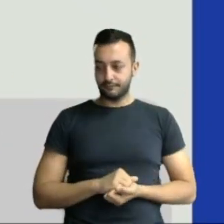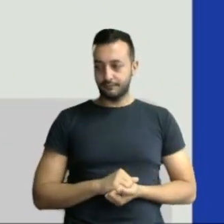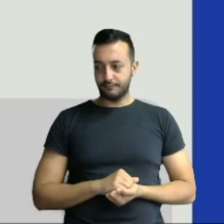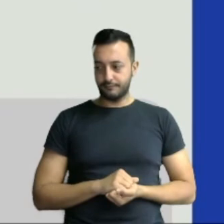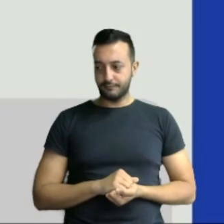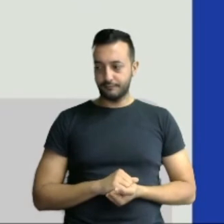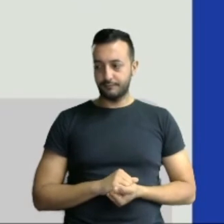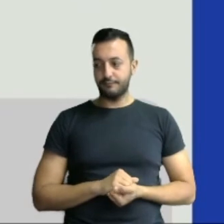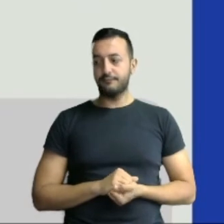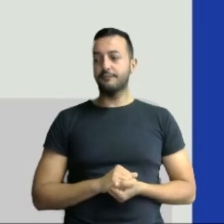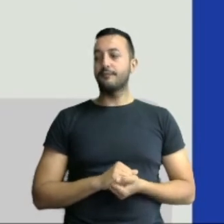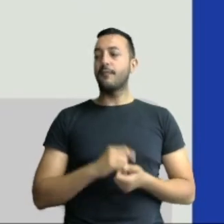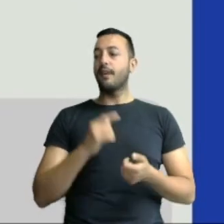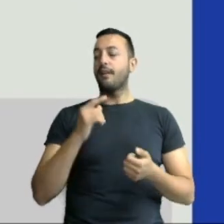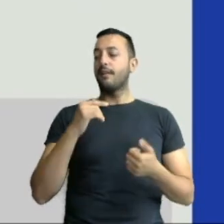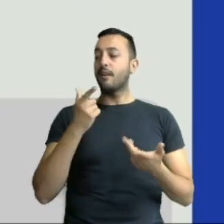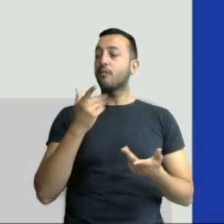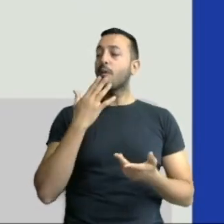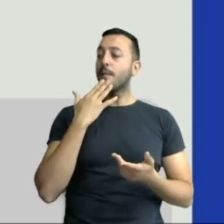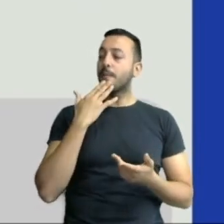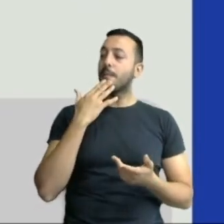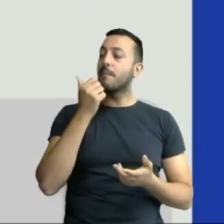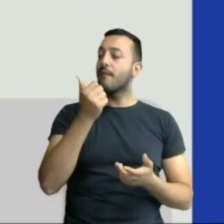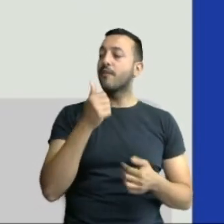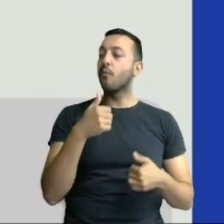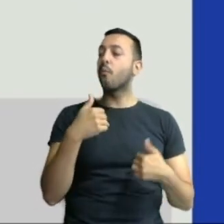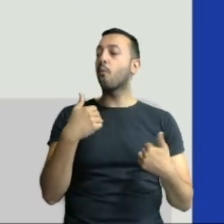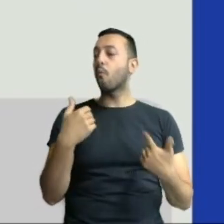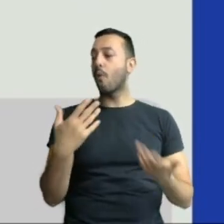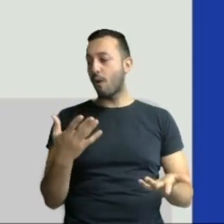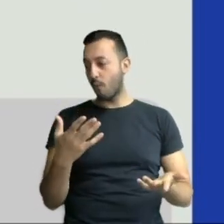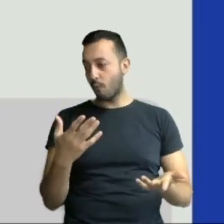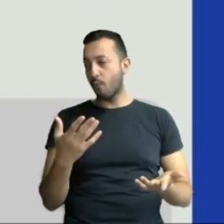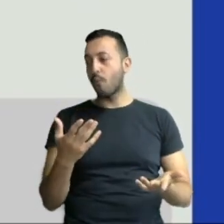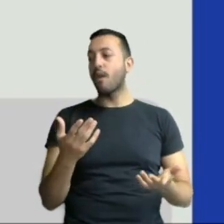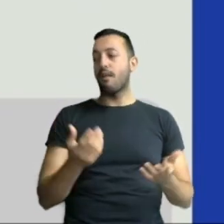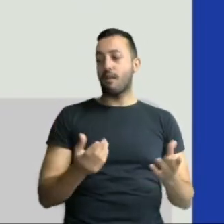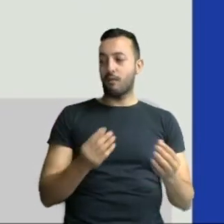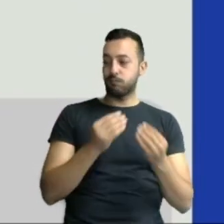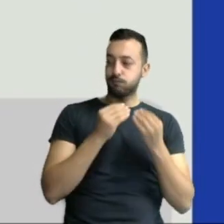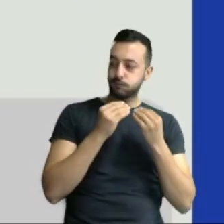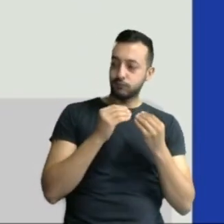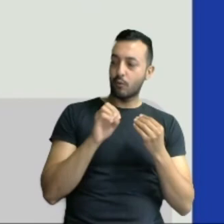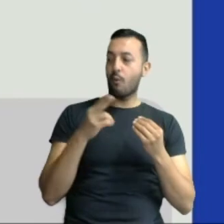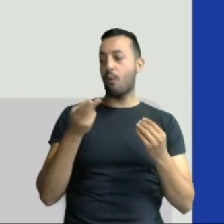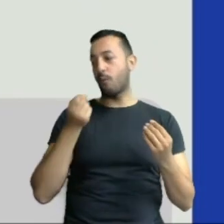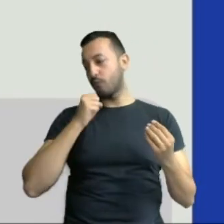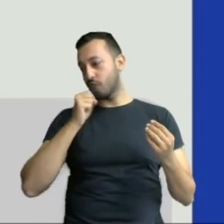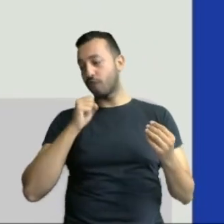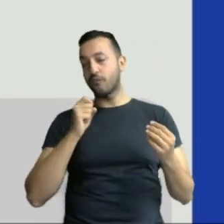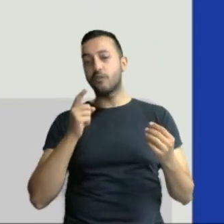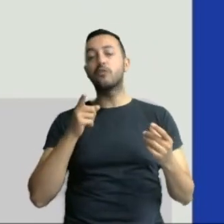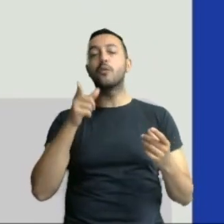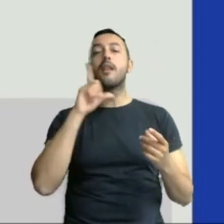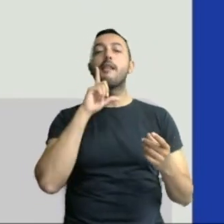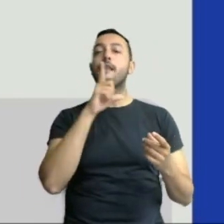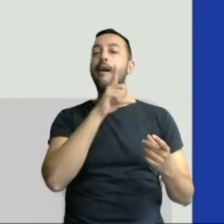snack sandwich or ice cream? Espaço, é o seu favorito